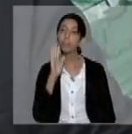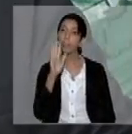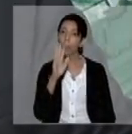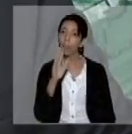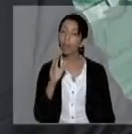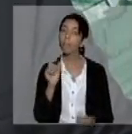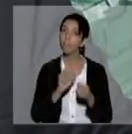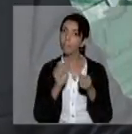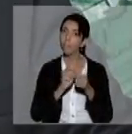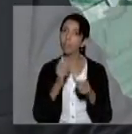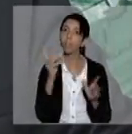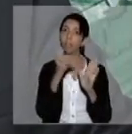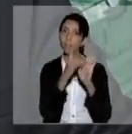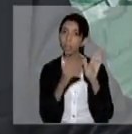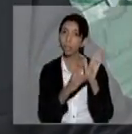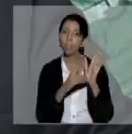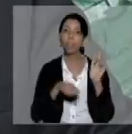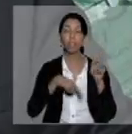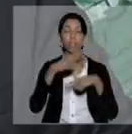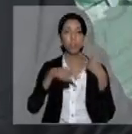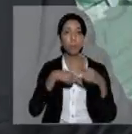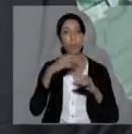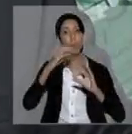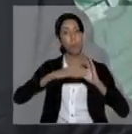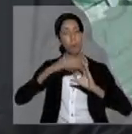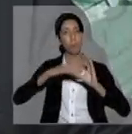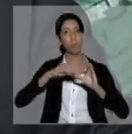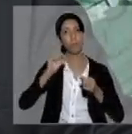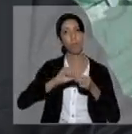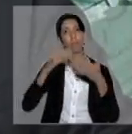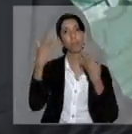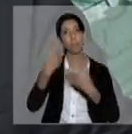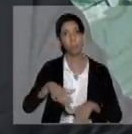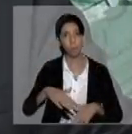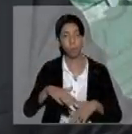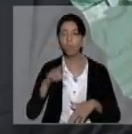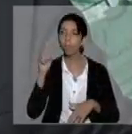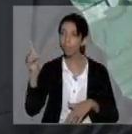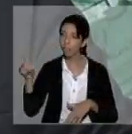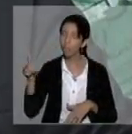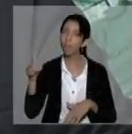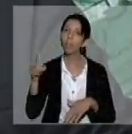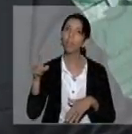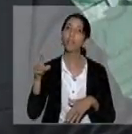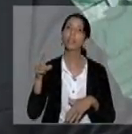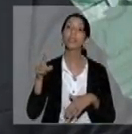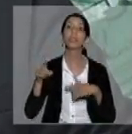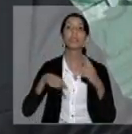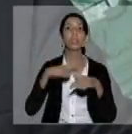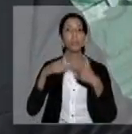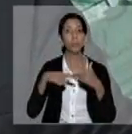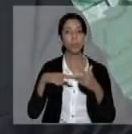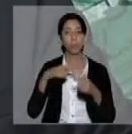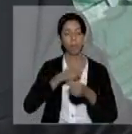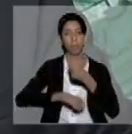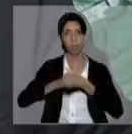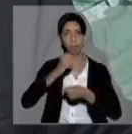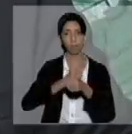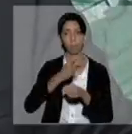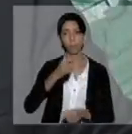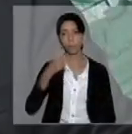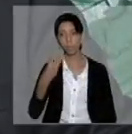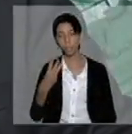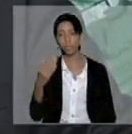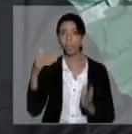que se criou por decreto, depois tinha que concursar, né, os profissionais da unidade. E aí eu fiquei de